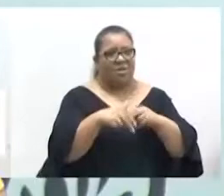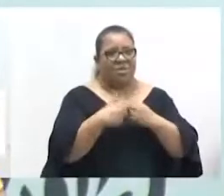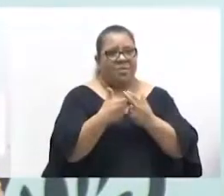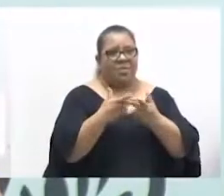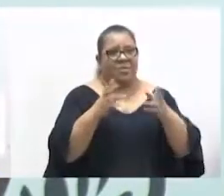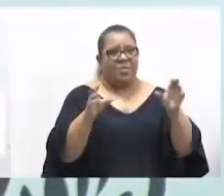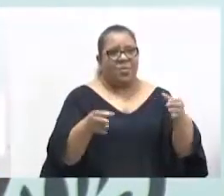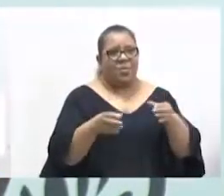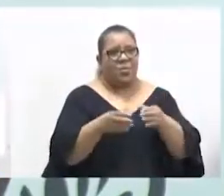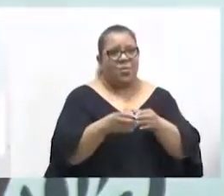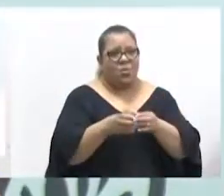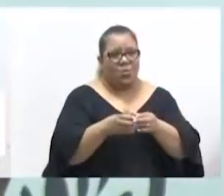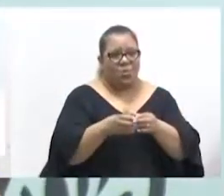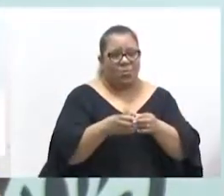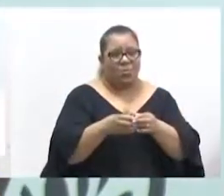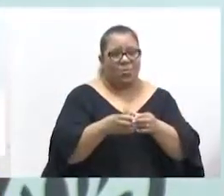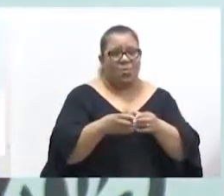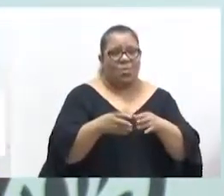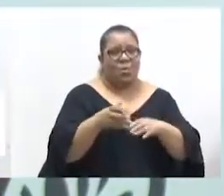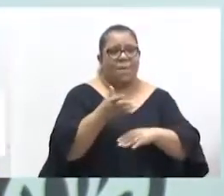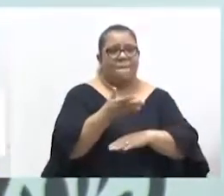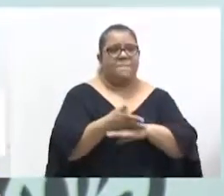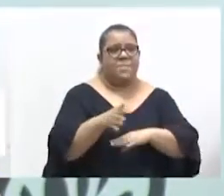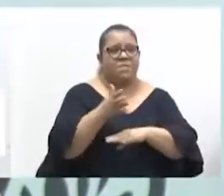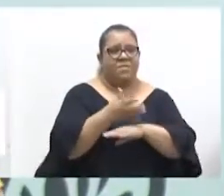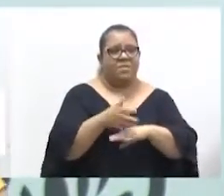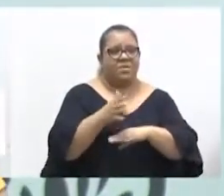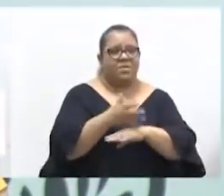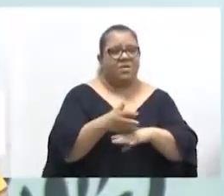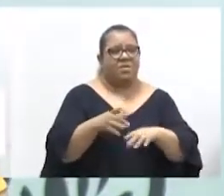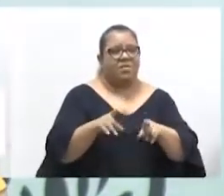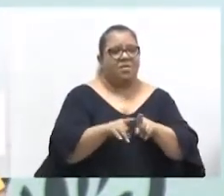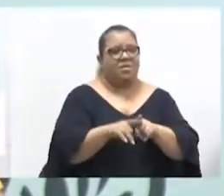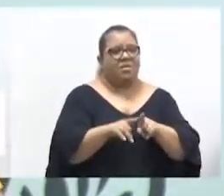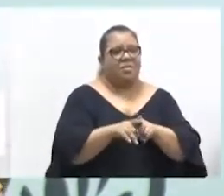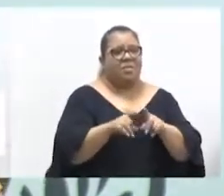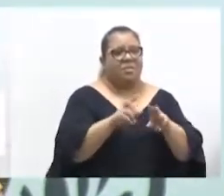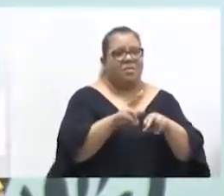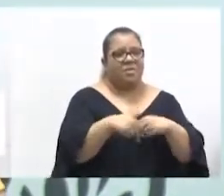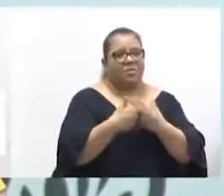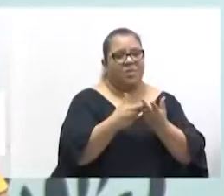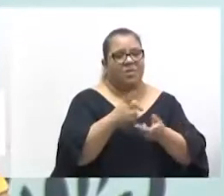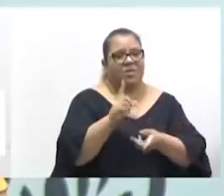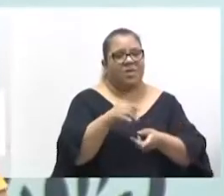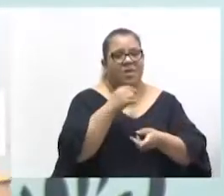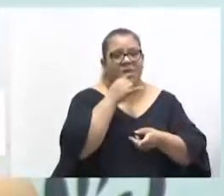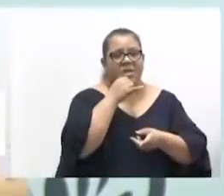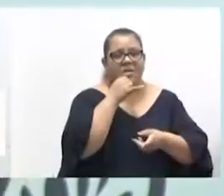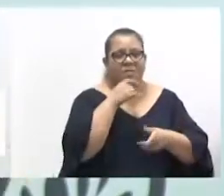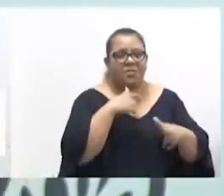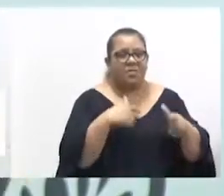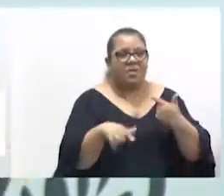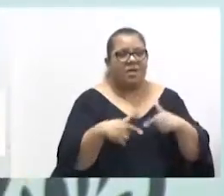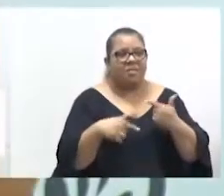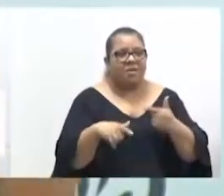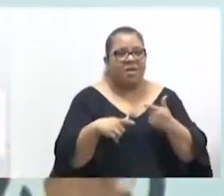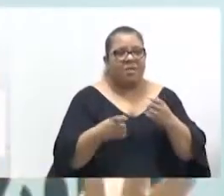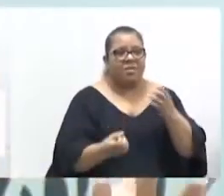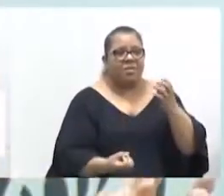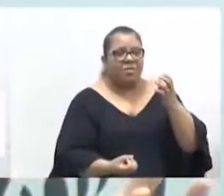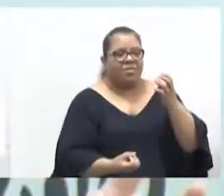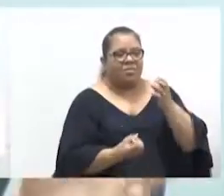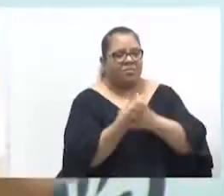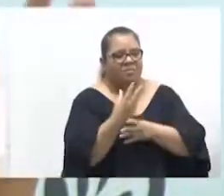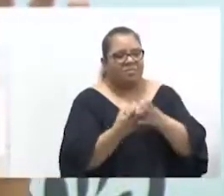equipe multiprofissional. E essa equipe, com a direção clínica e administrativa desse serviço, então, elabora alguns